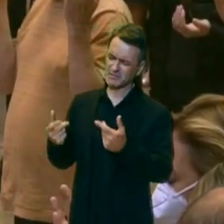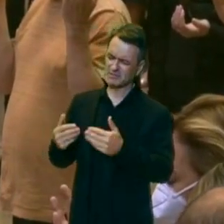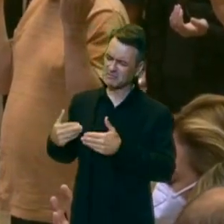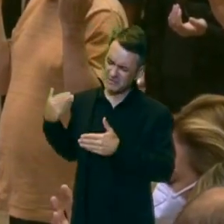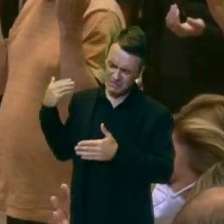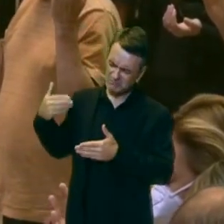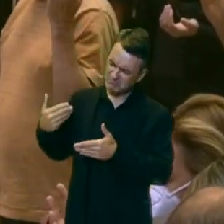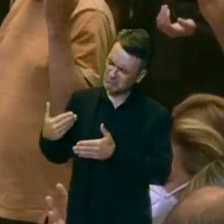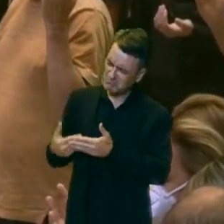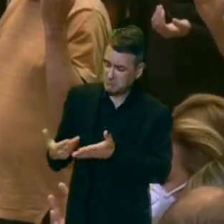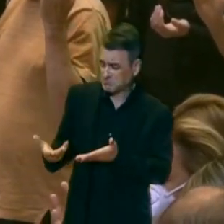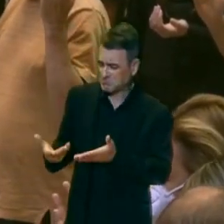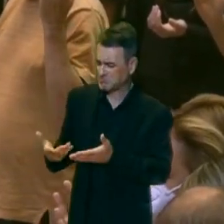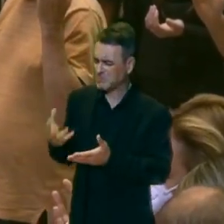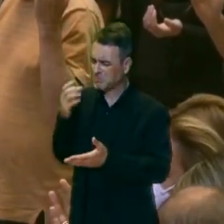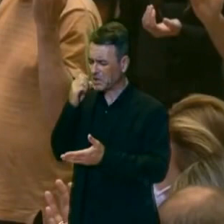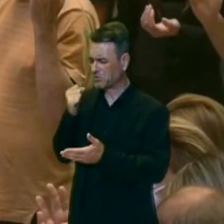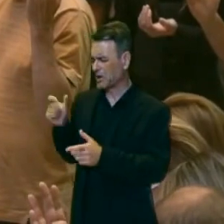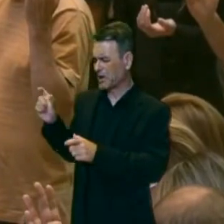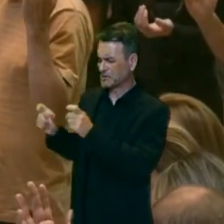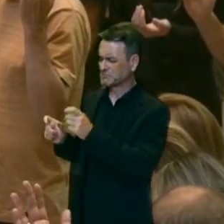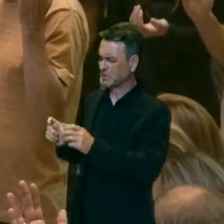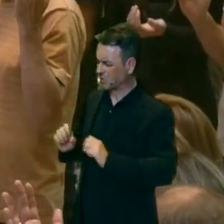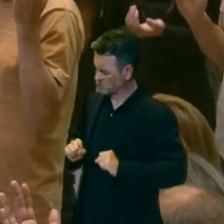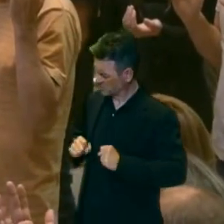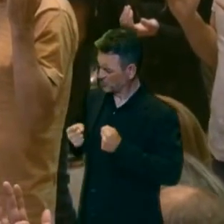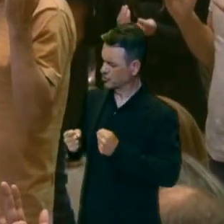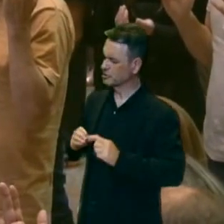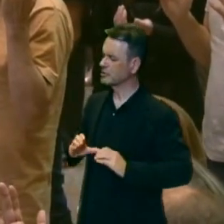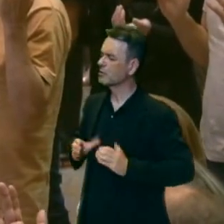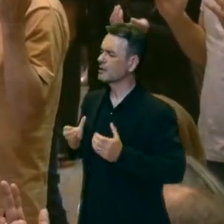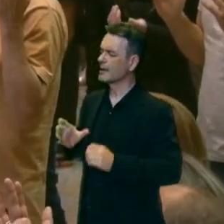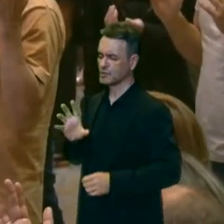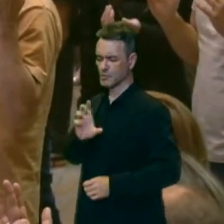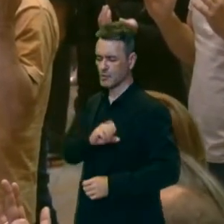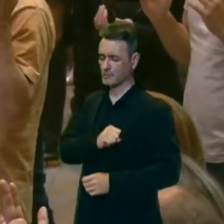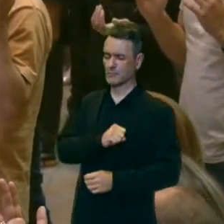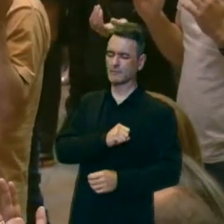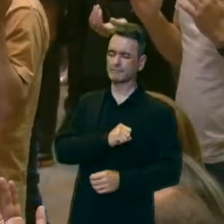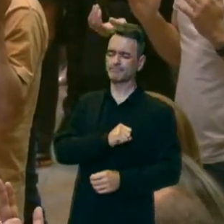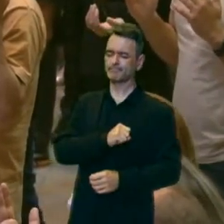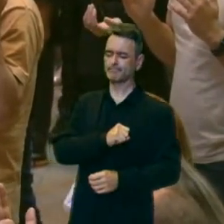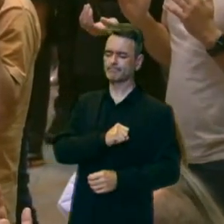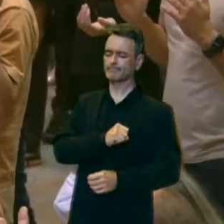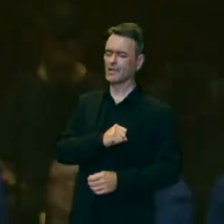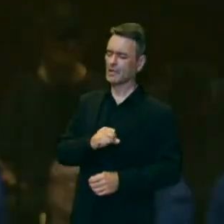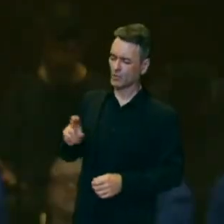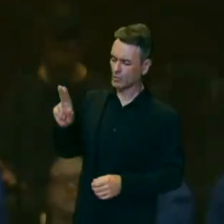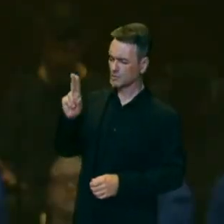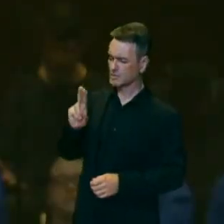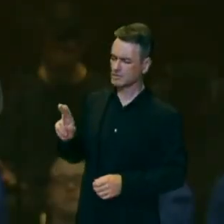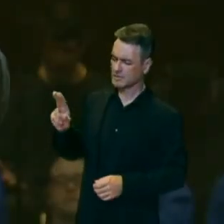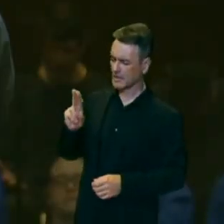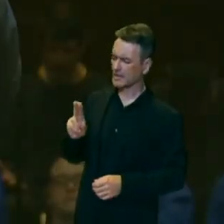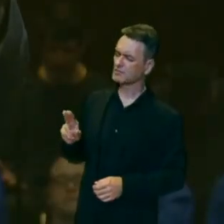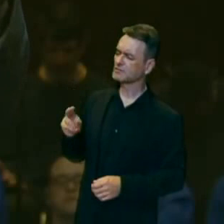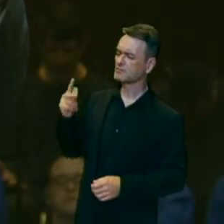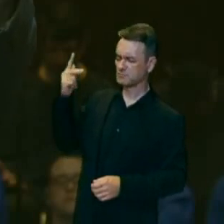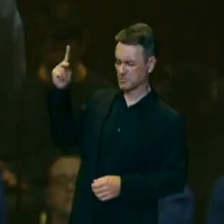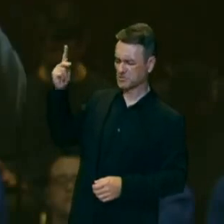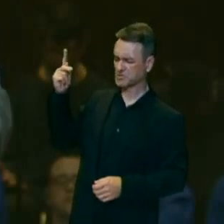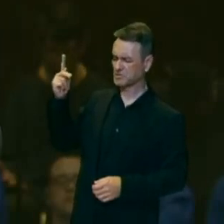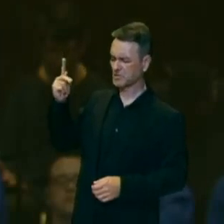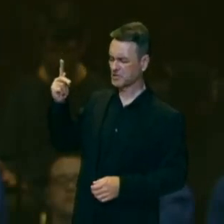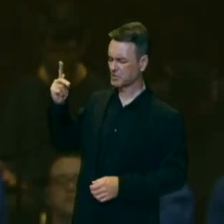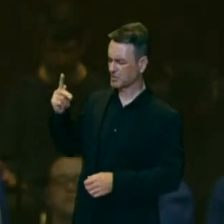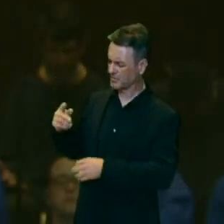machucaram alguém, dá-lhes a ousadia, a coragem e o amor de serem usados pelo Senhor para curar feridas